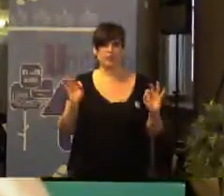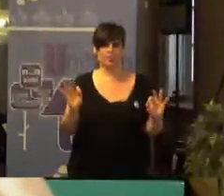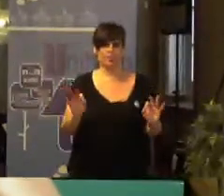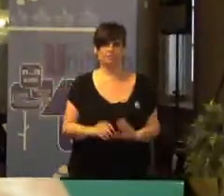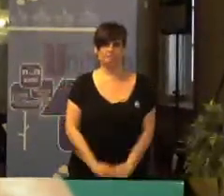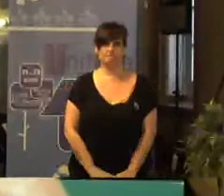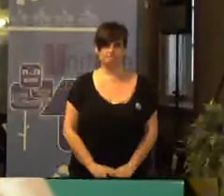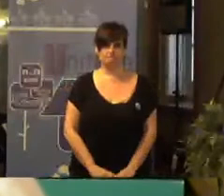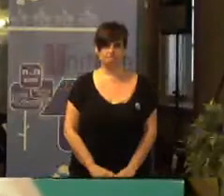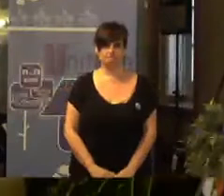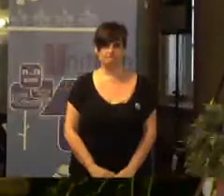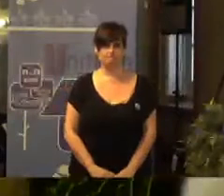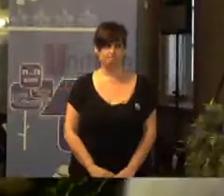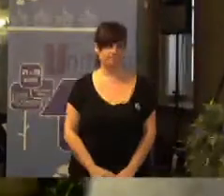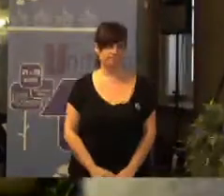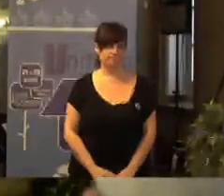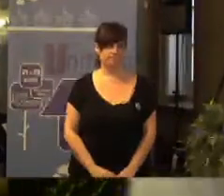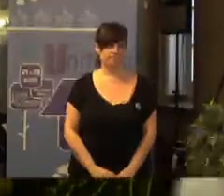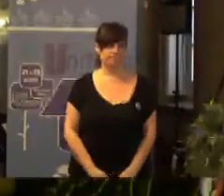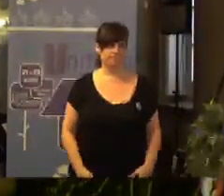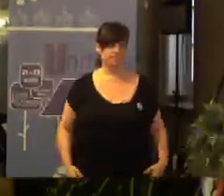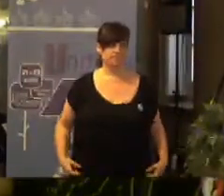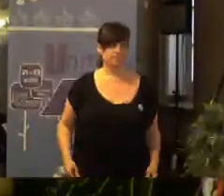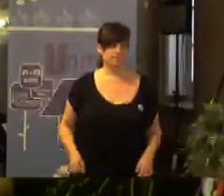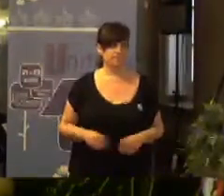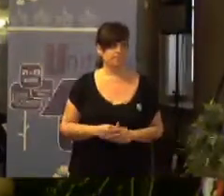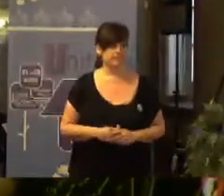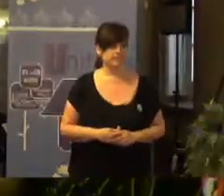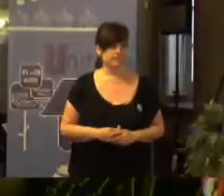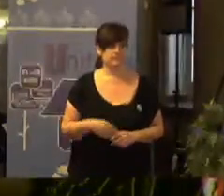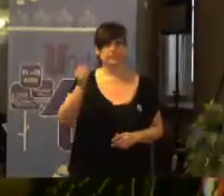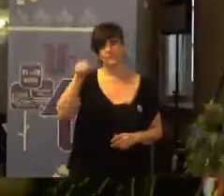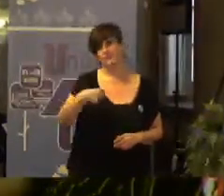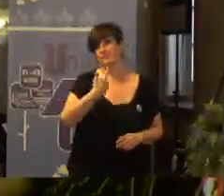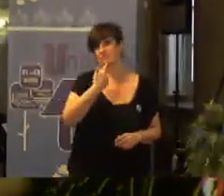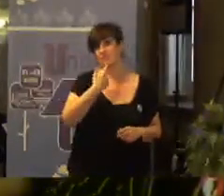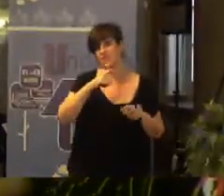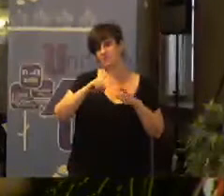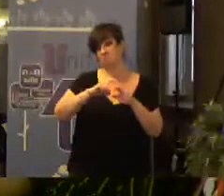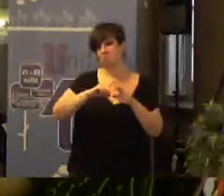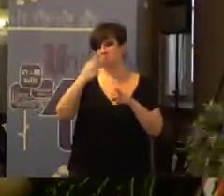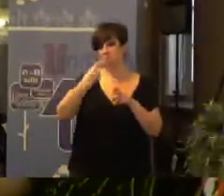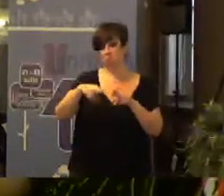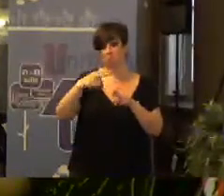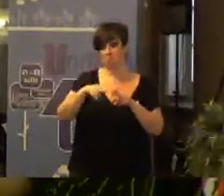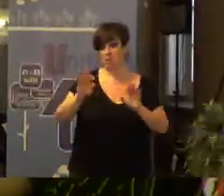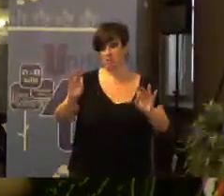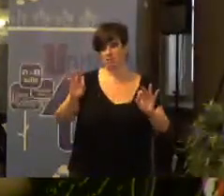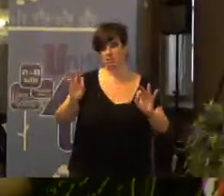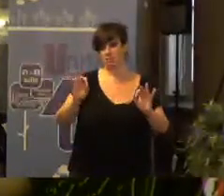dúvidas. E conquistar votos ao centro implica este tipo de política, não é?